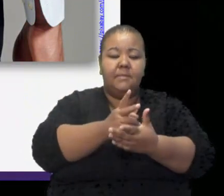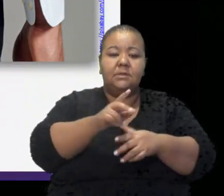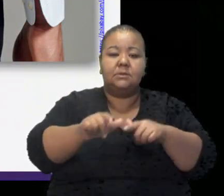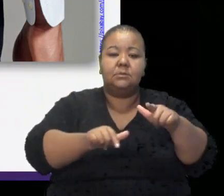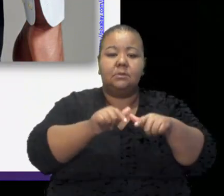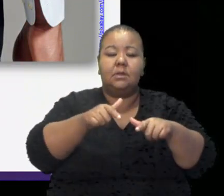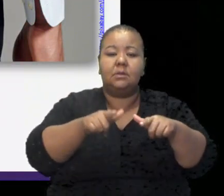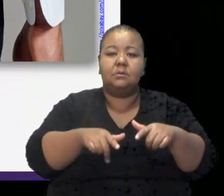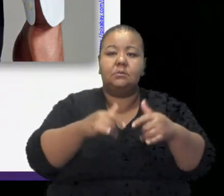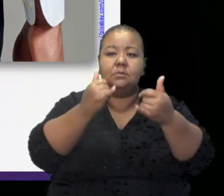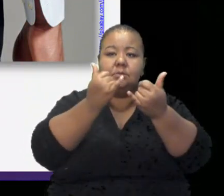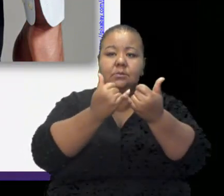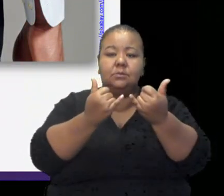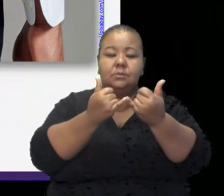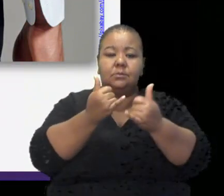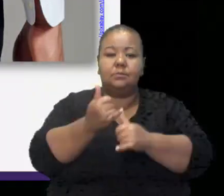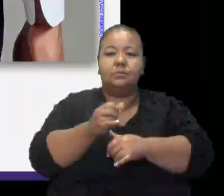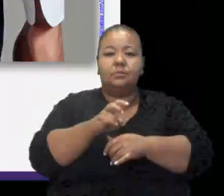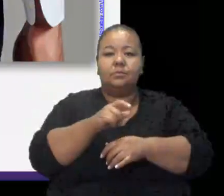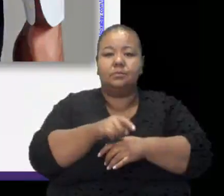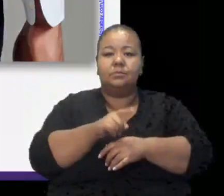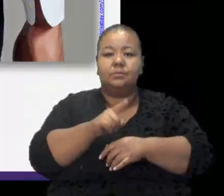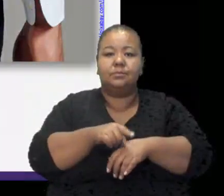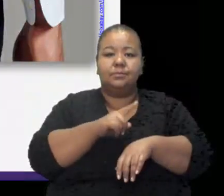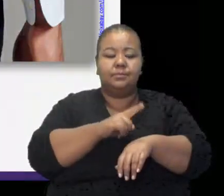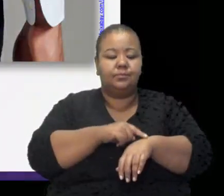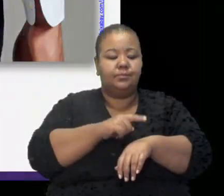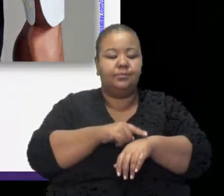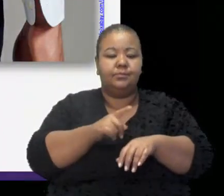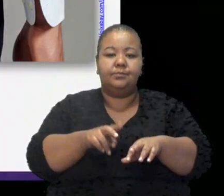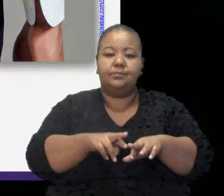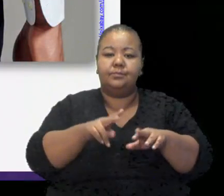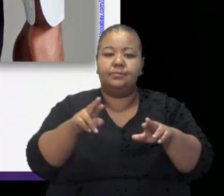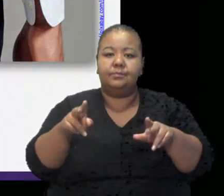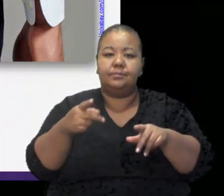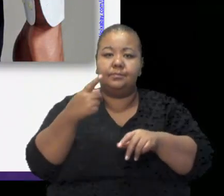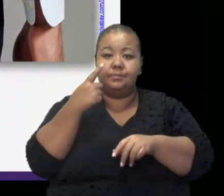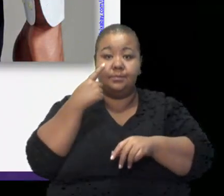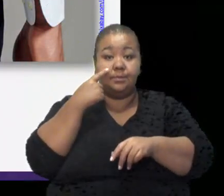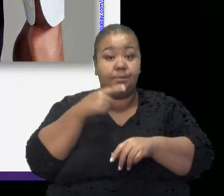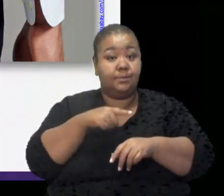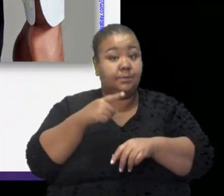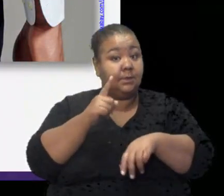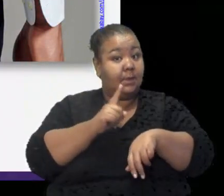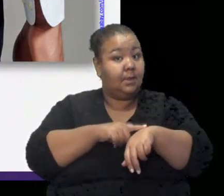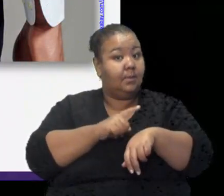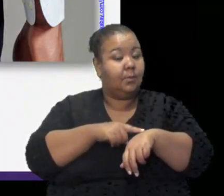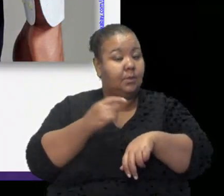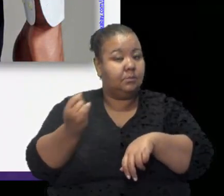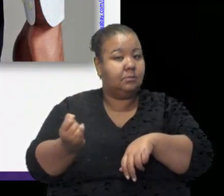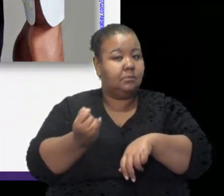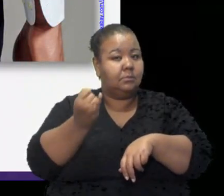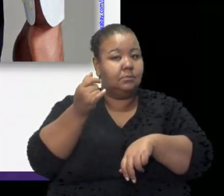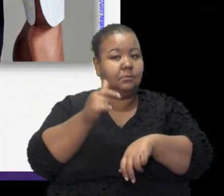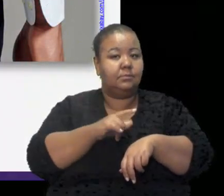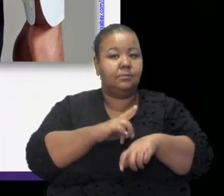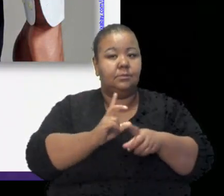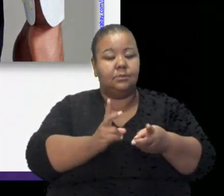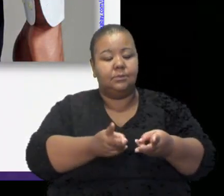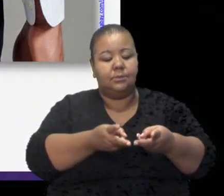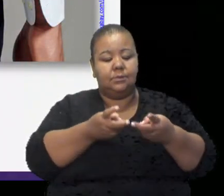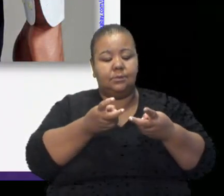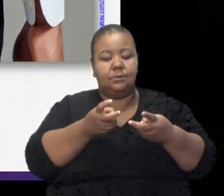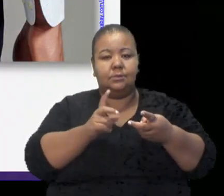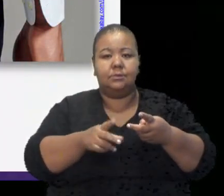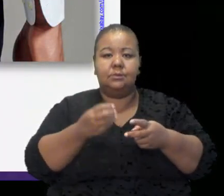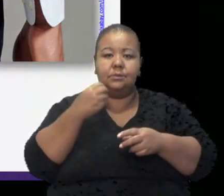modo simultâneo, né? Ou em tempos diferentes. Olha o tempo aqui, a importância dele. Com percepções